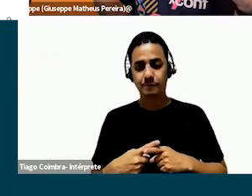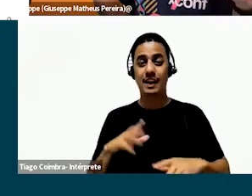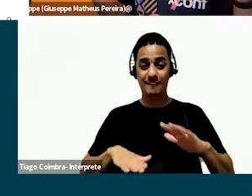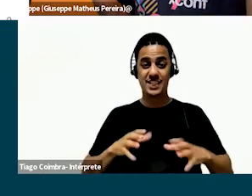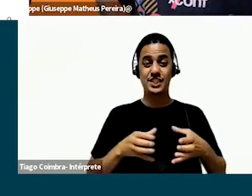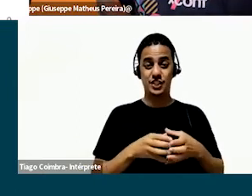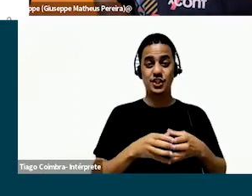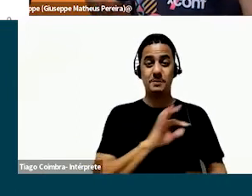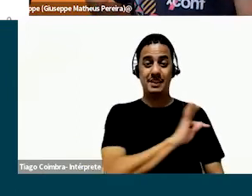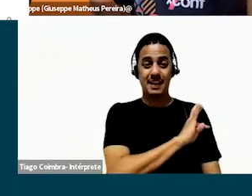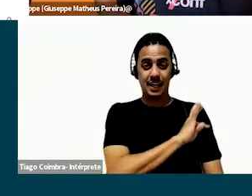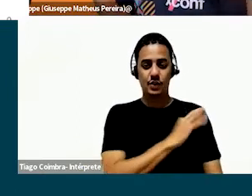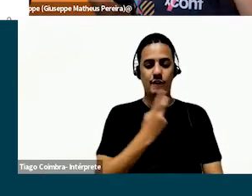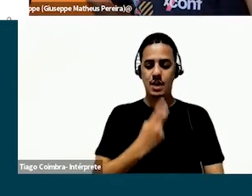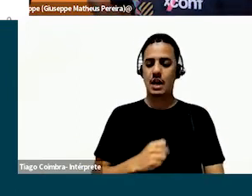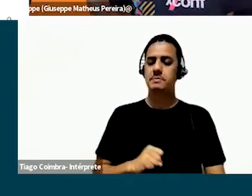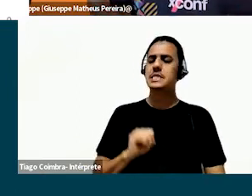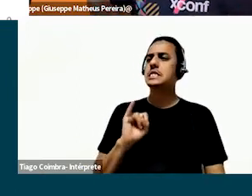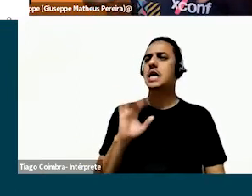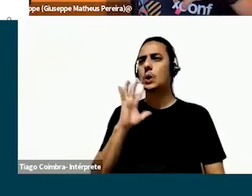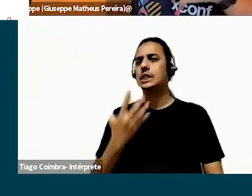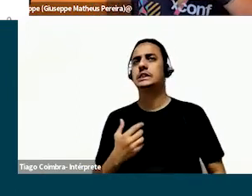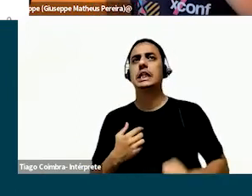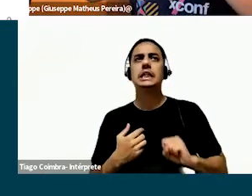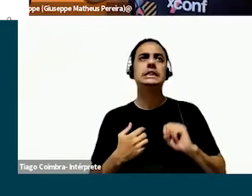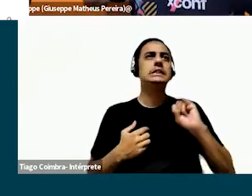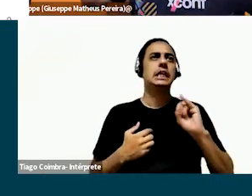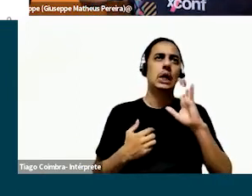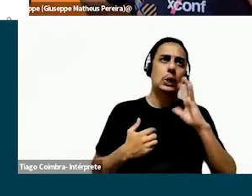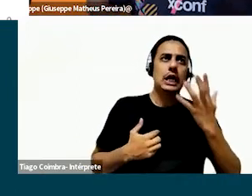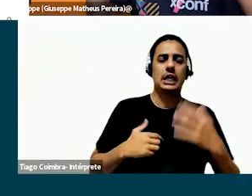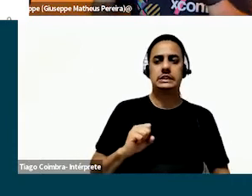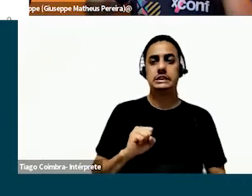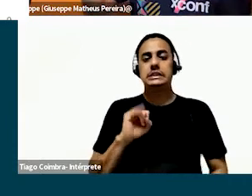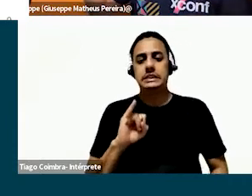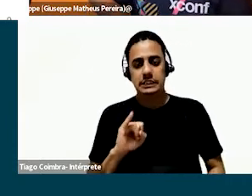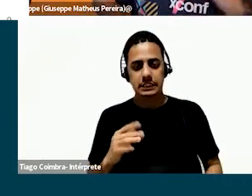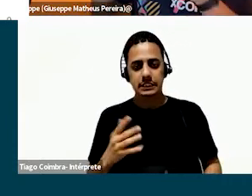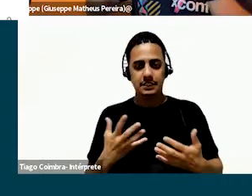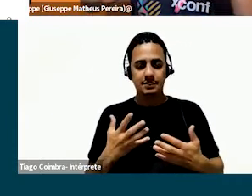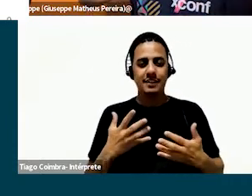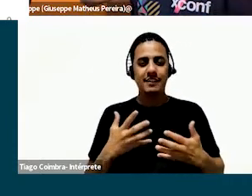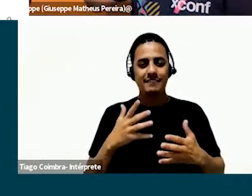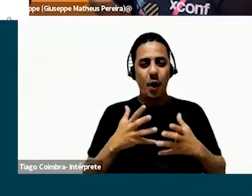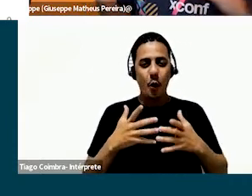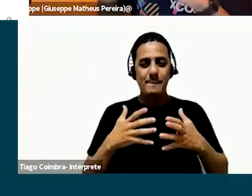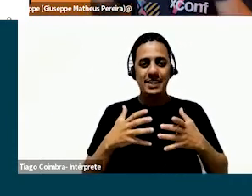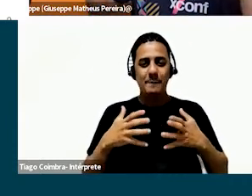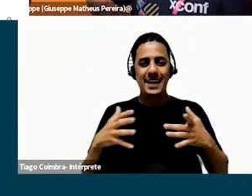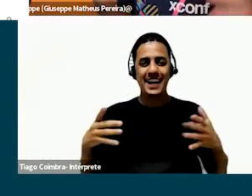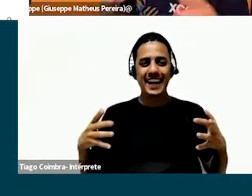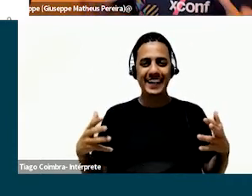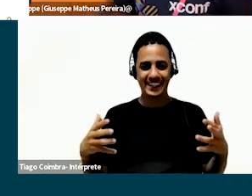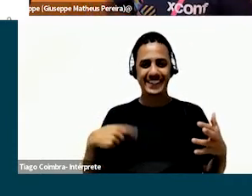comum o time técnico ir colocando, pô, se acontecer isso, se acontecer assado, né? E assim, e vai aumentando